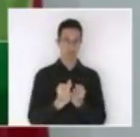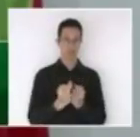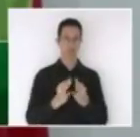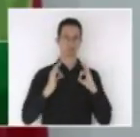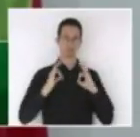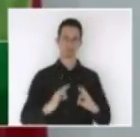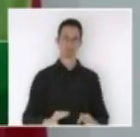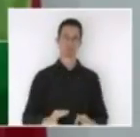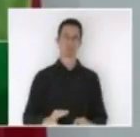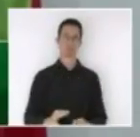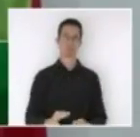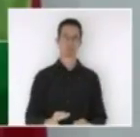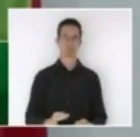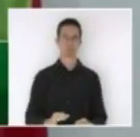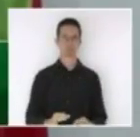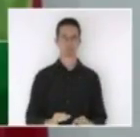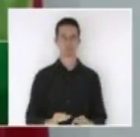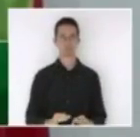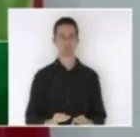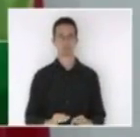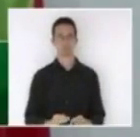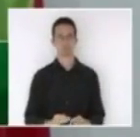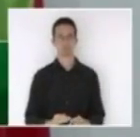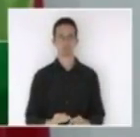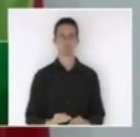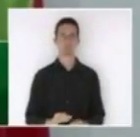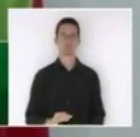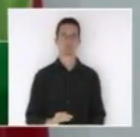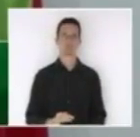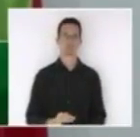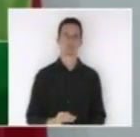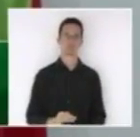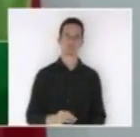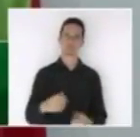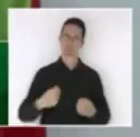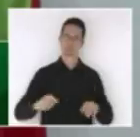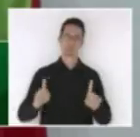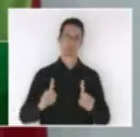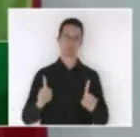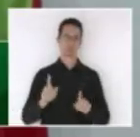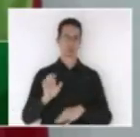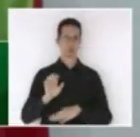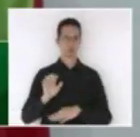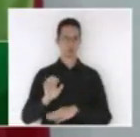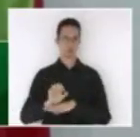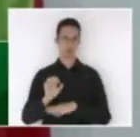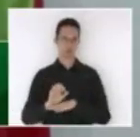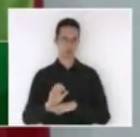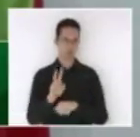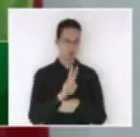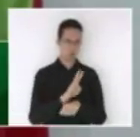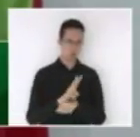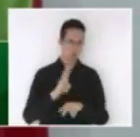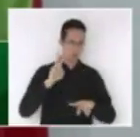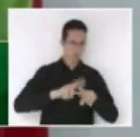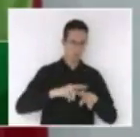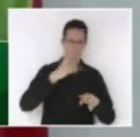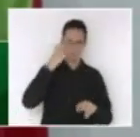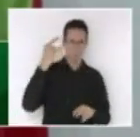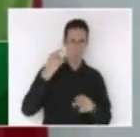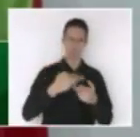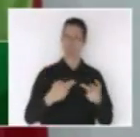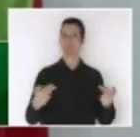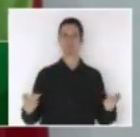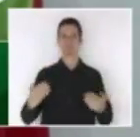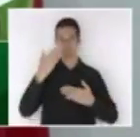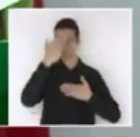não existe o Estado cuidando de infraestrutura para prender bandido e coisas do gênero. Muito obrigado e que